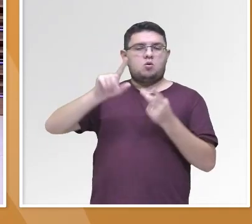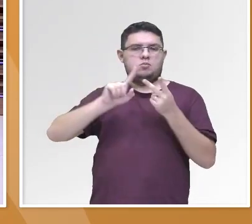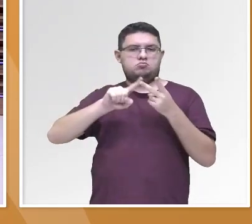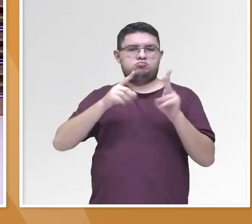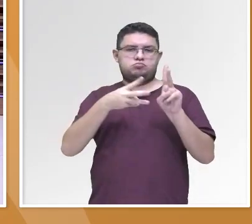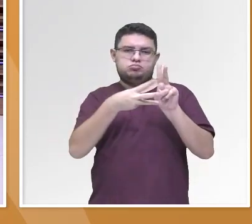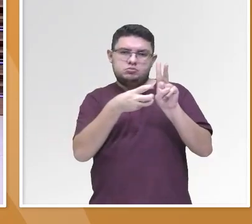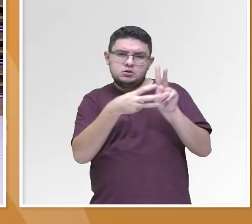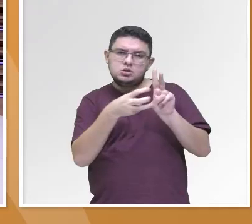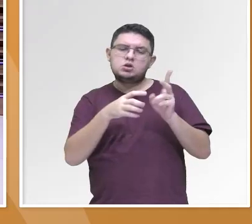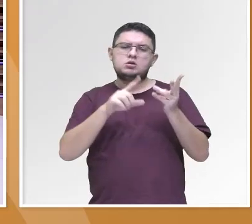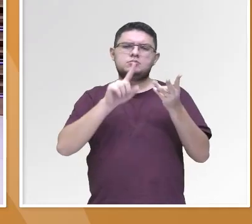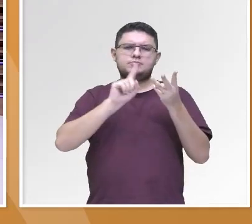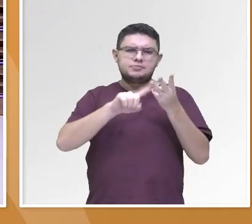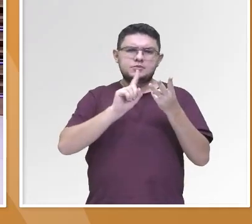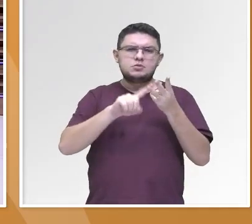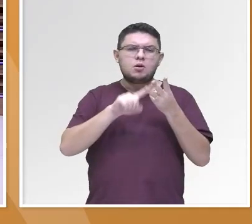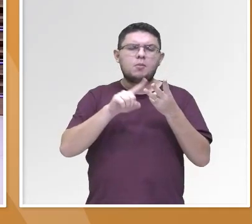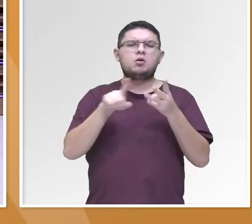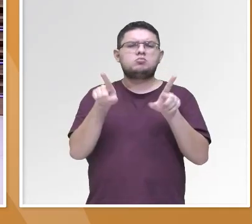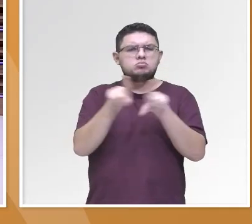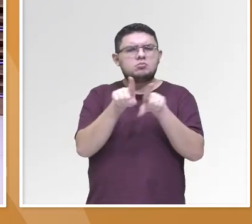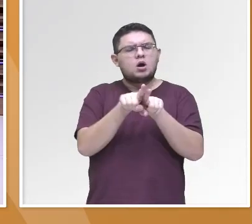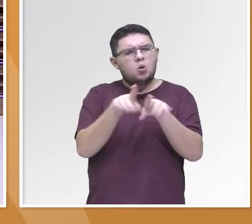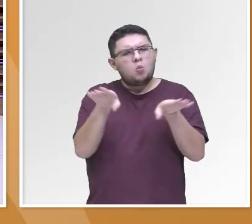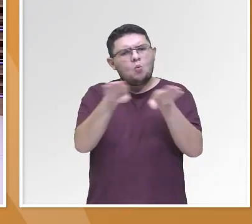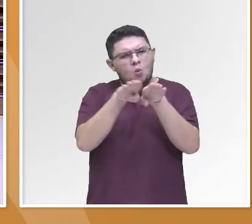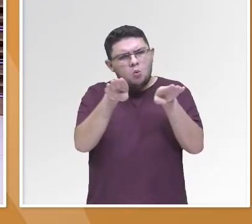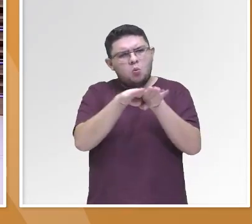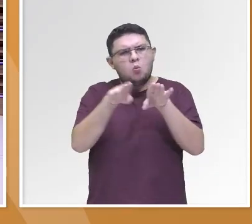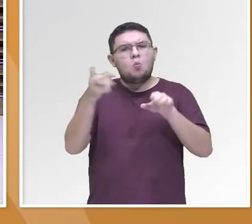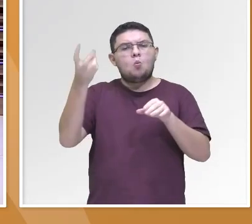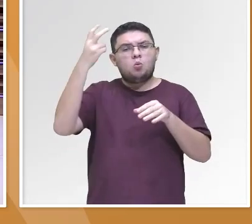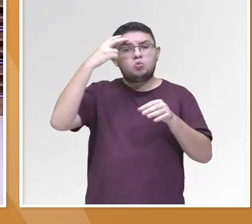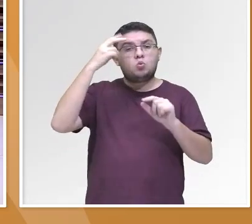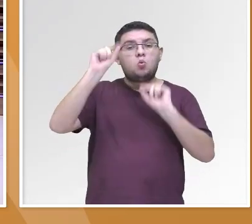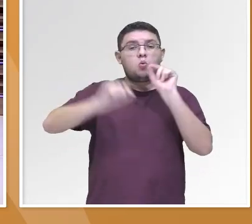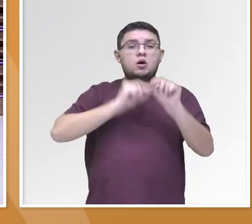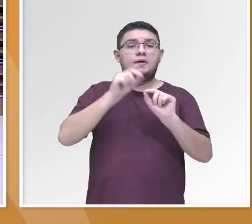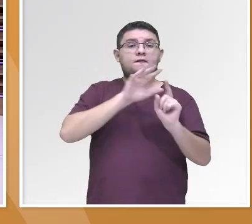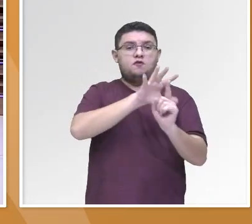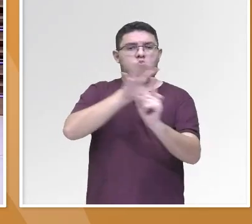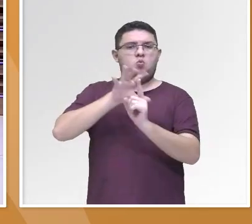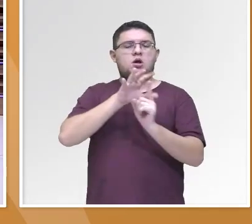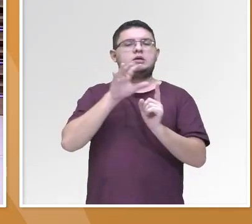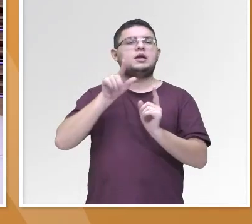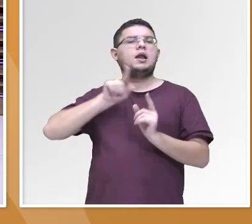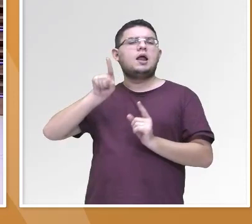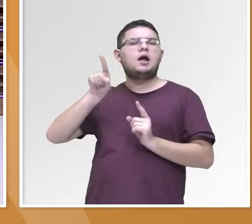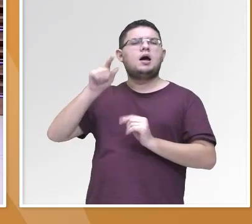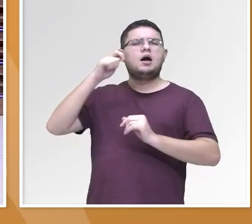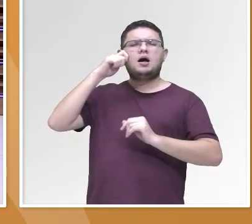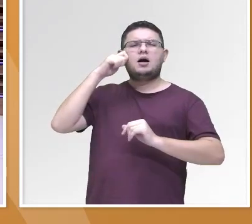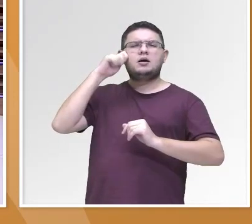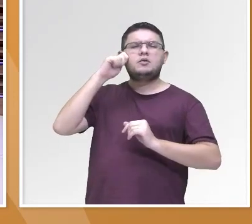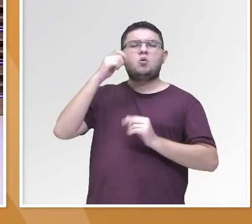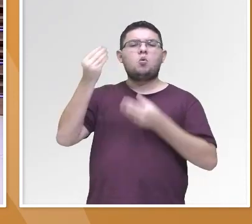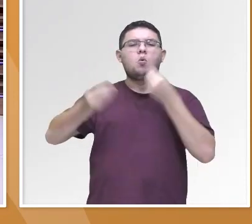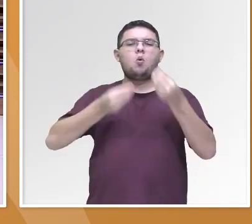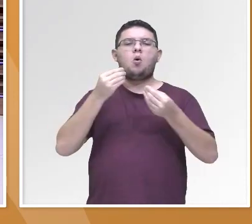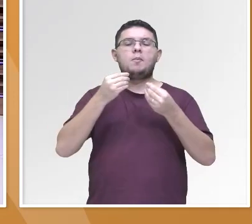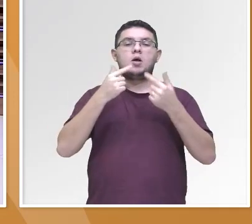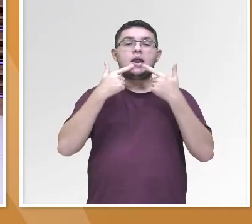também, não por menos que os outros, influência da cultura africana, na questão da linguagem, na questão